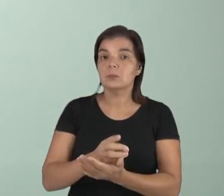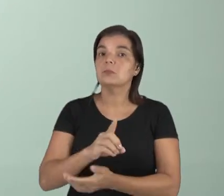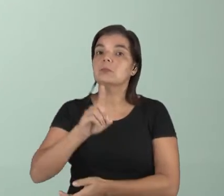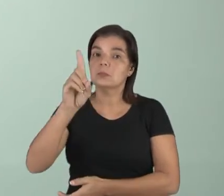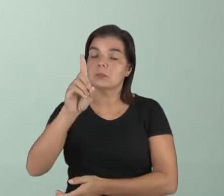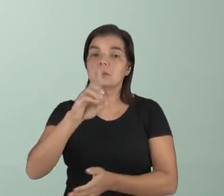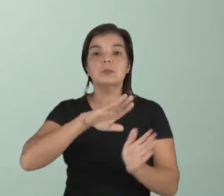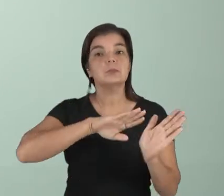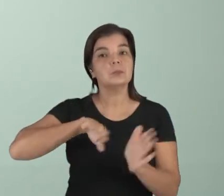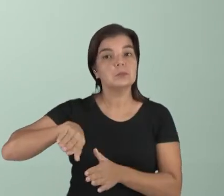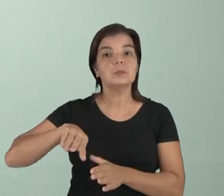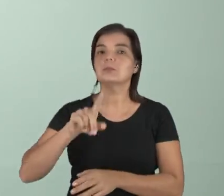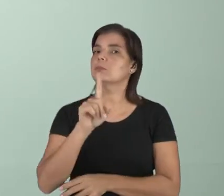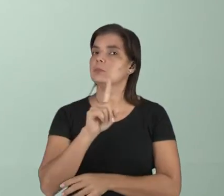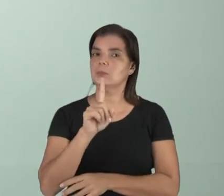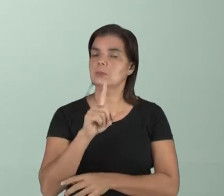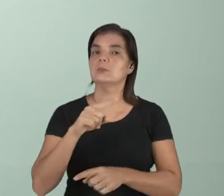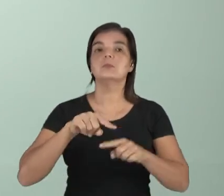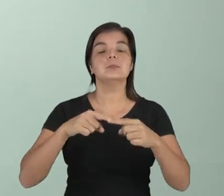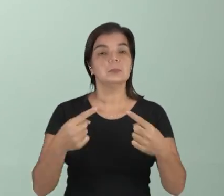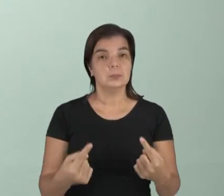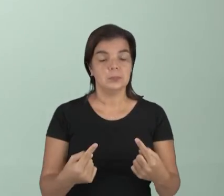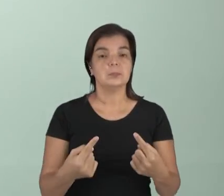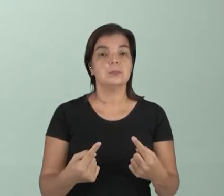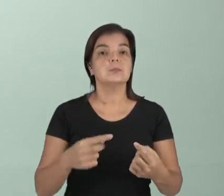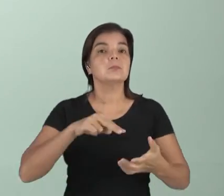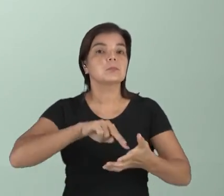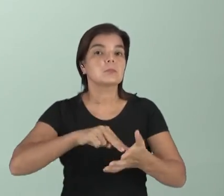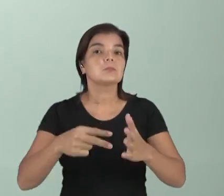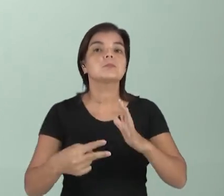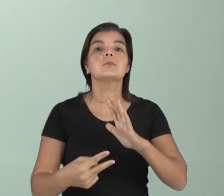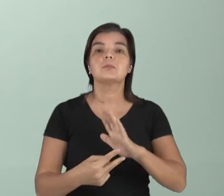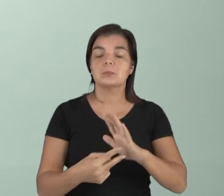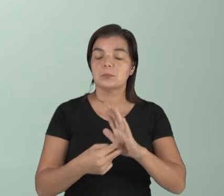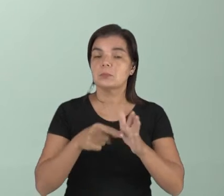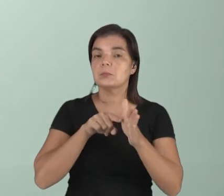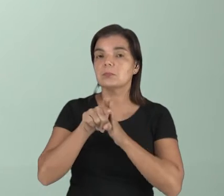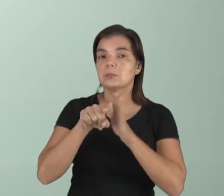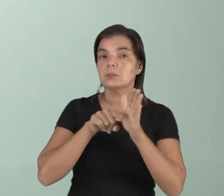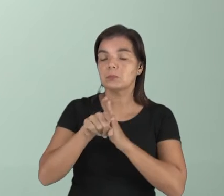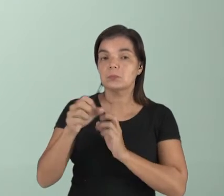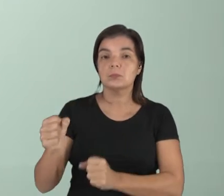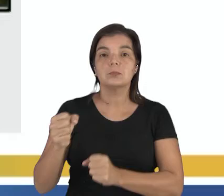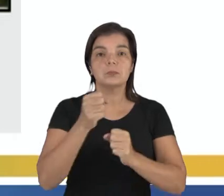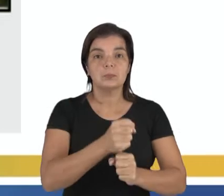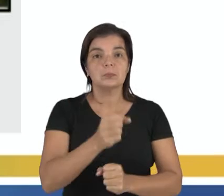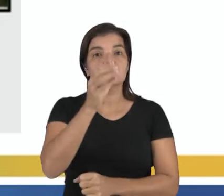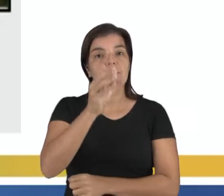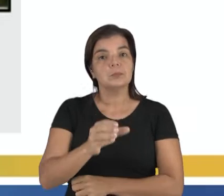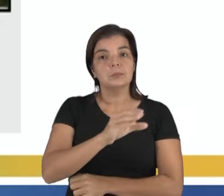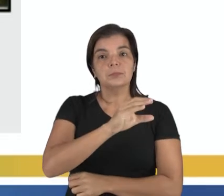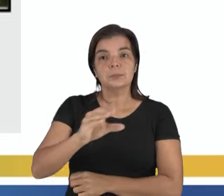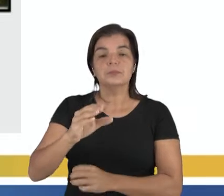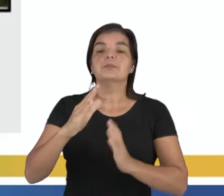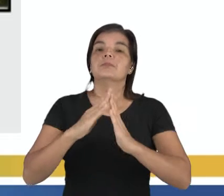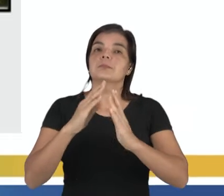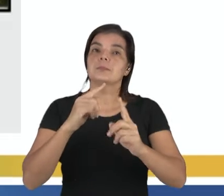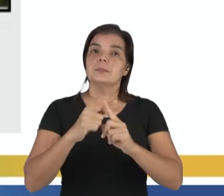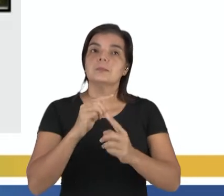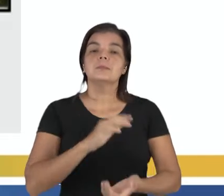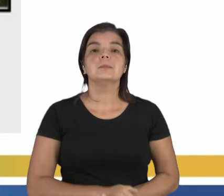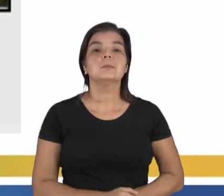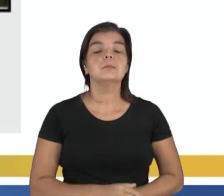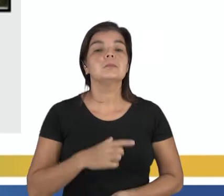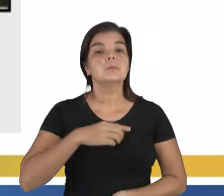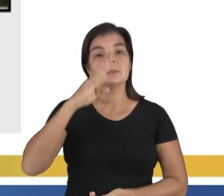excluída, não, né? Só que eles ressignificaram, né? Questionaram esse poder da Igreja, tá, pessoal? Então, a gente vai ter